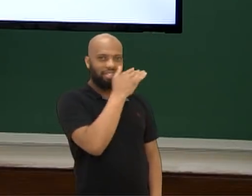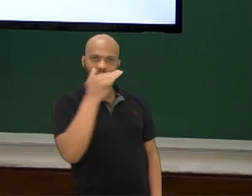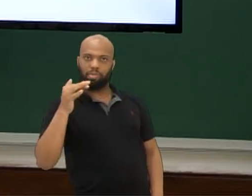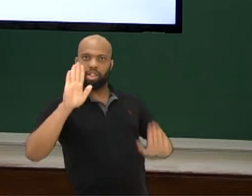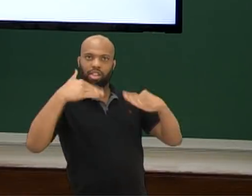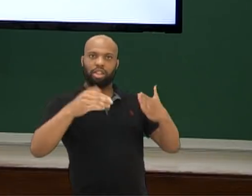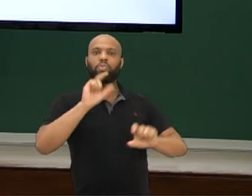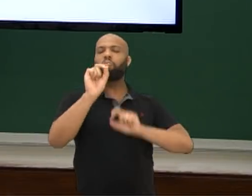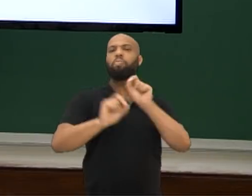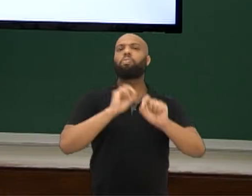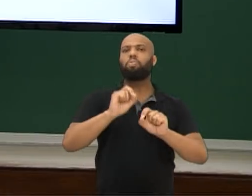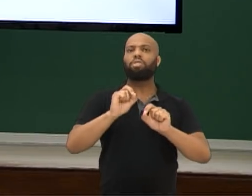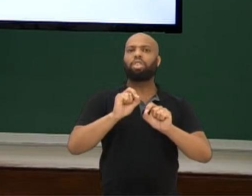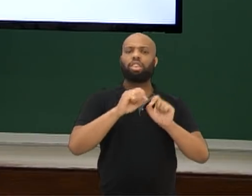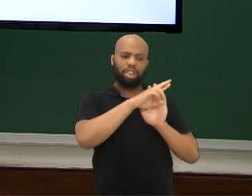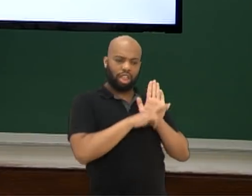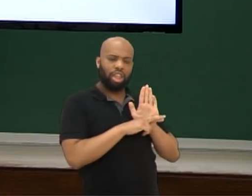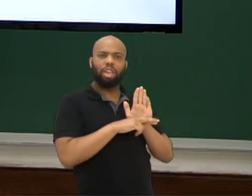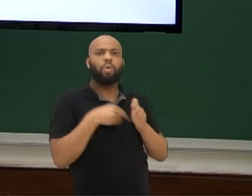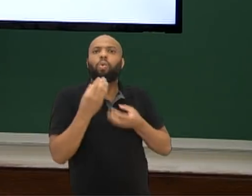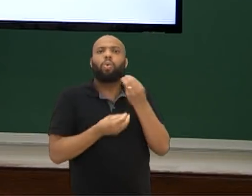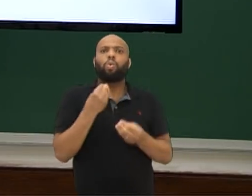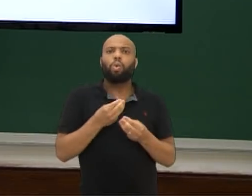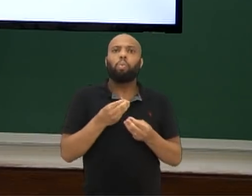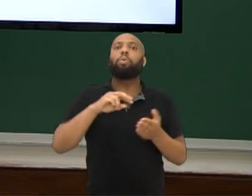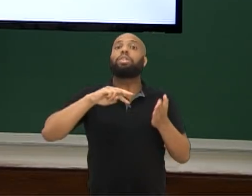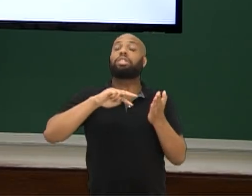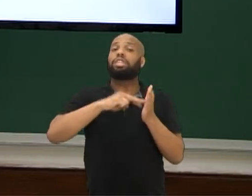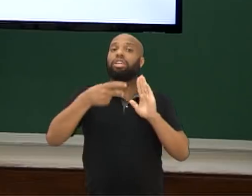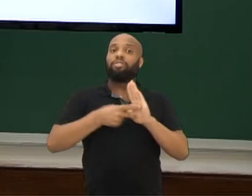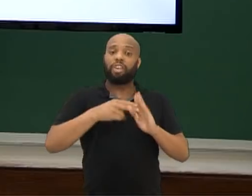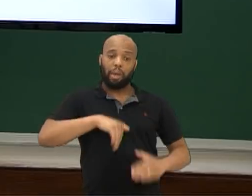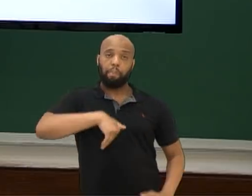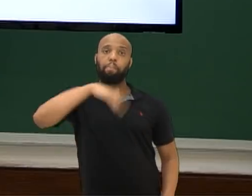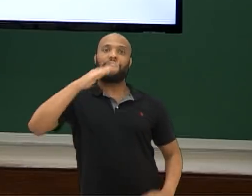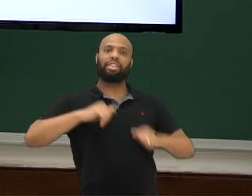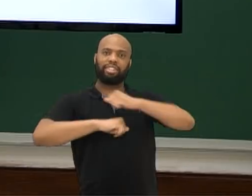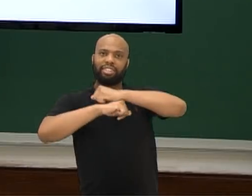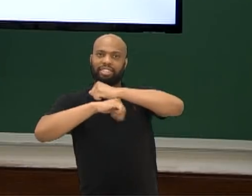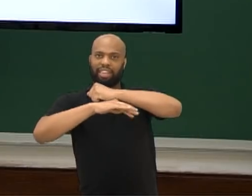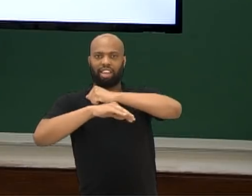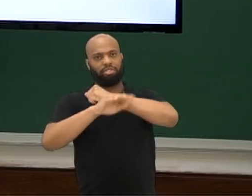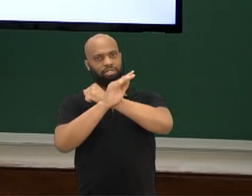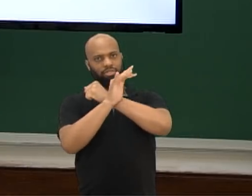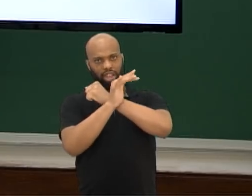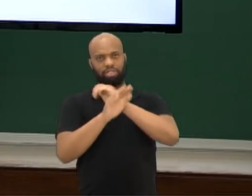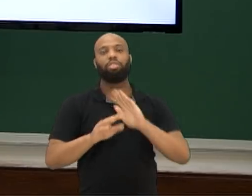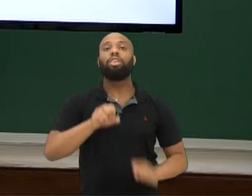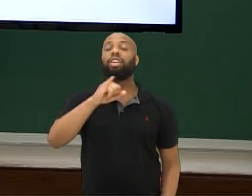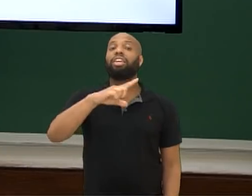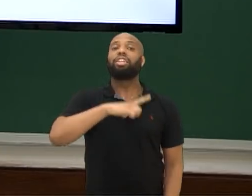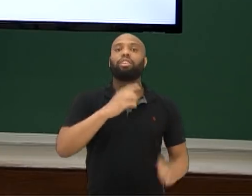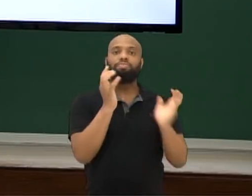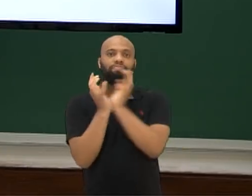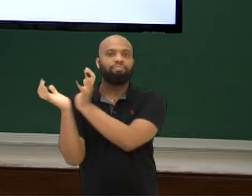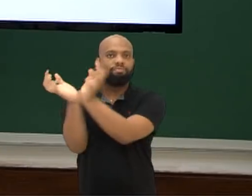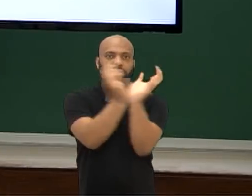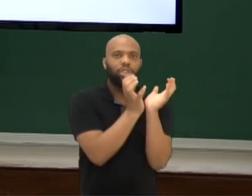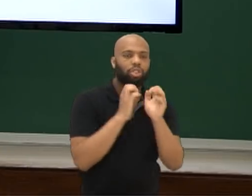o caráter desses fenóis vai ser mais ácido. Quando eu tiver grupos de